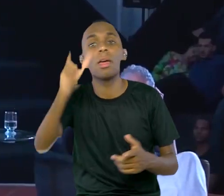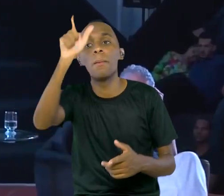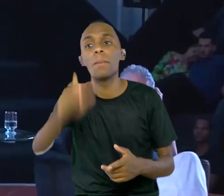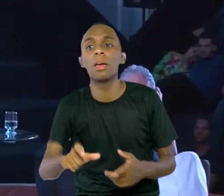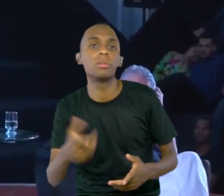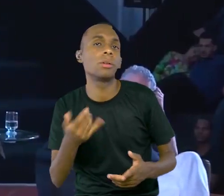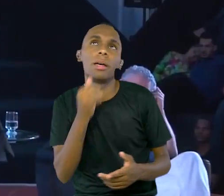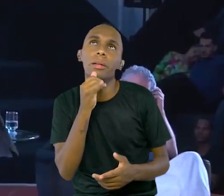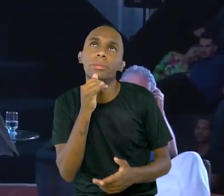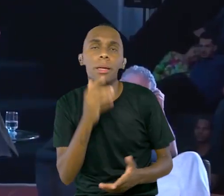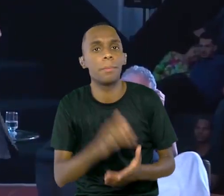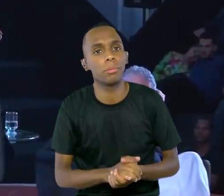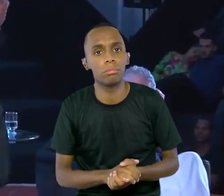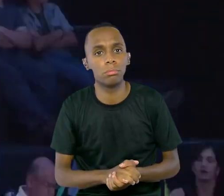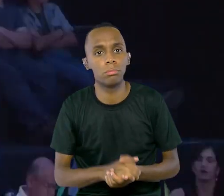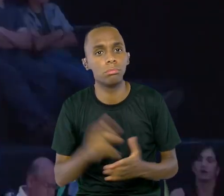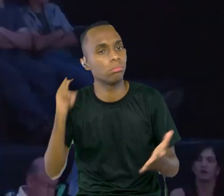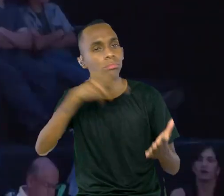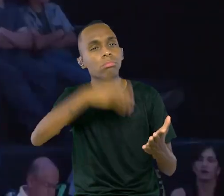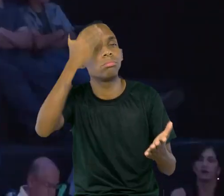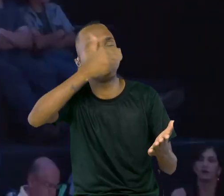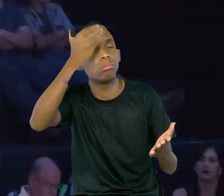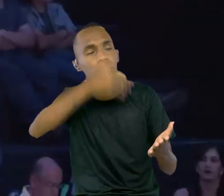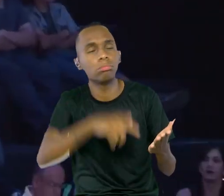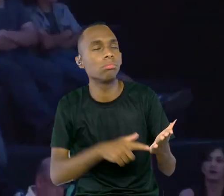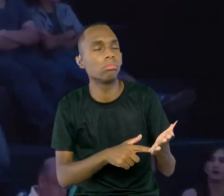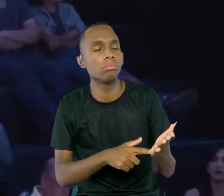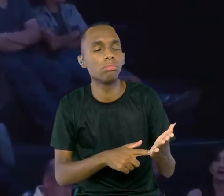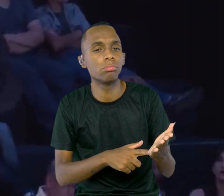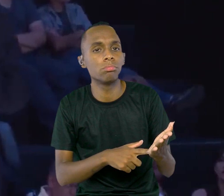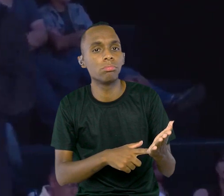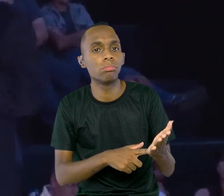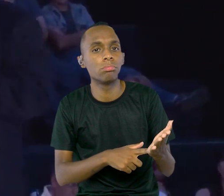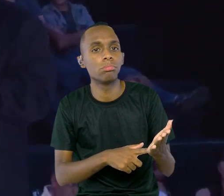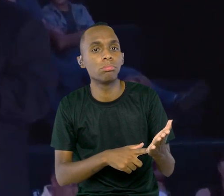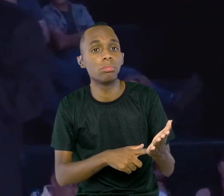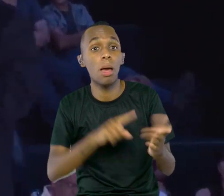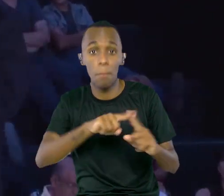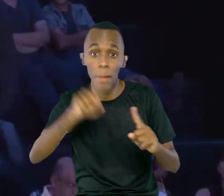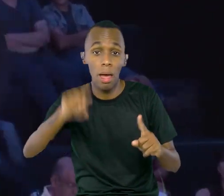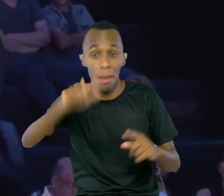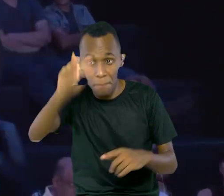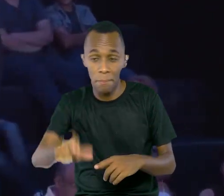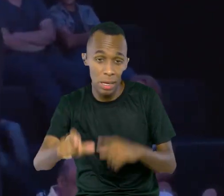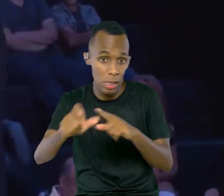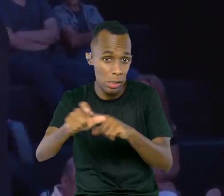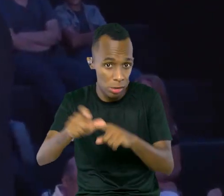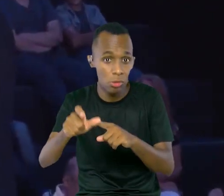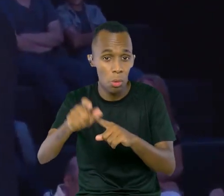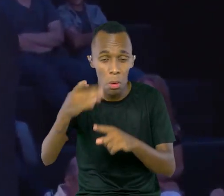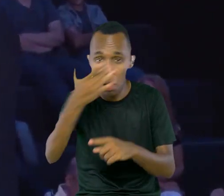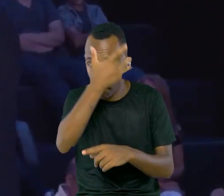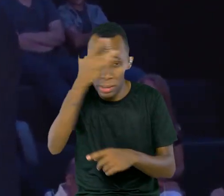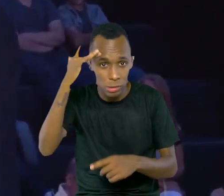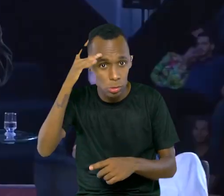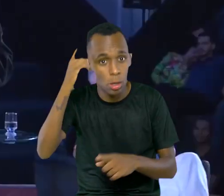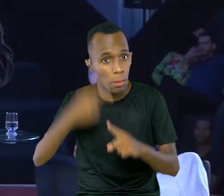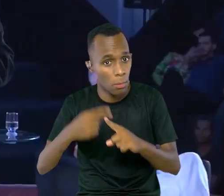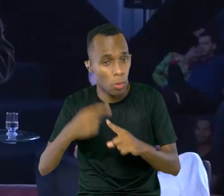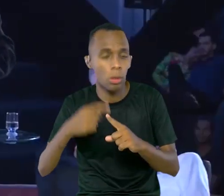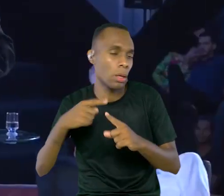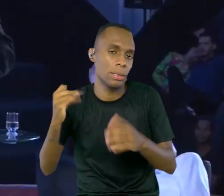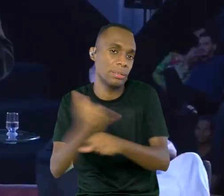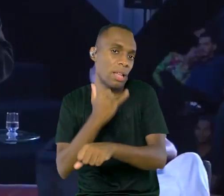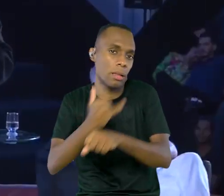nesse lugar gente que não enxerga com os olhos e que não deixa de sê-lo